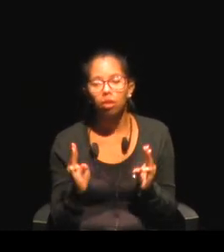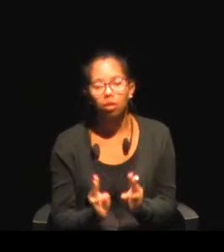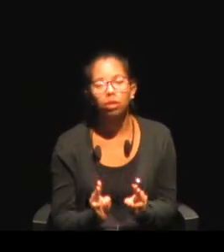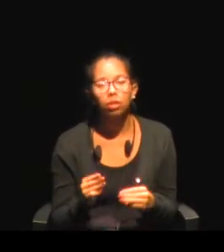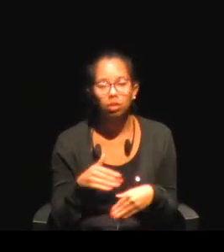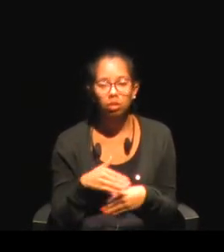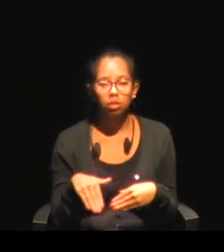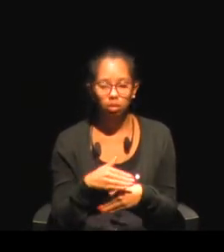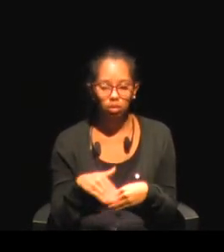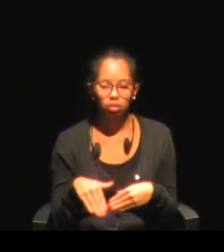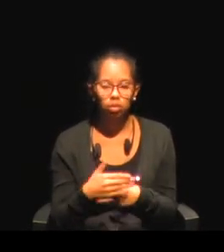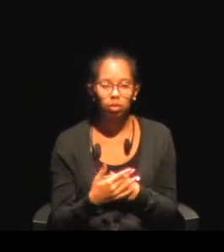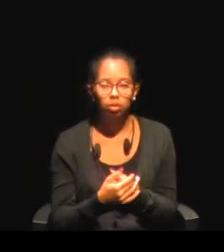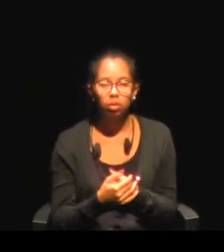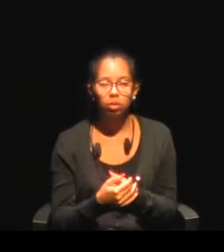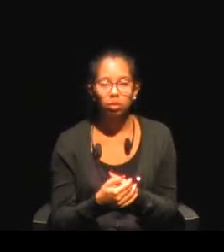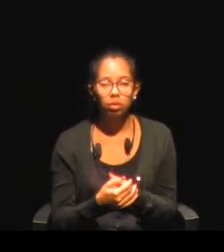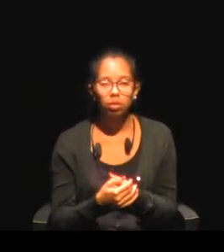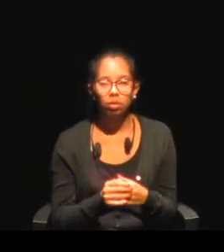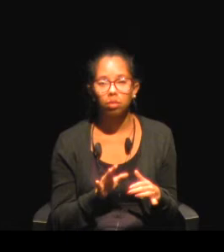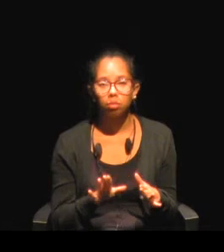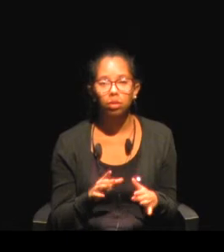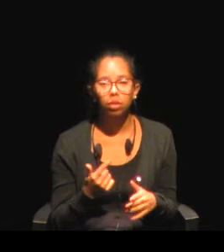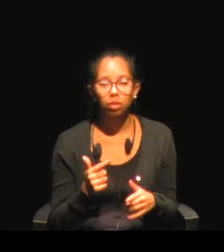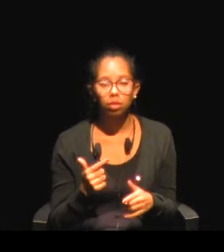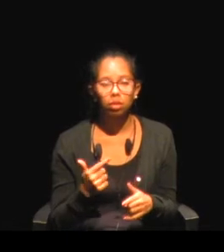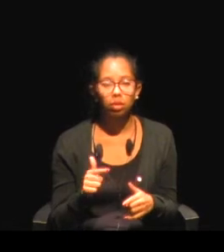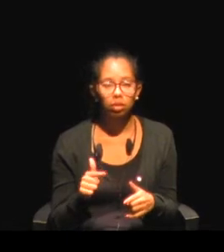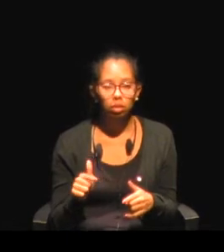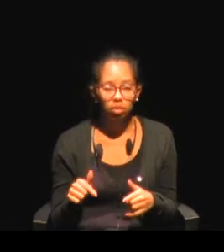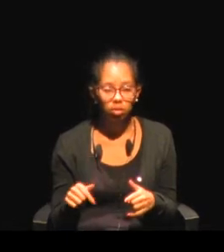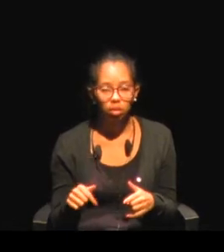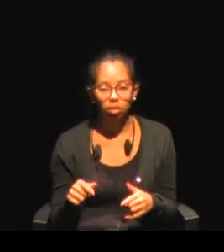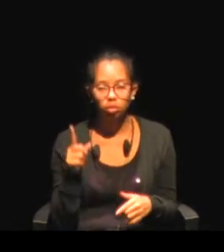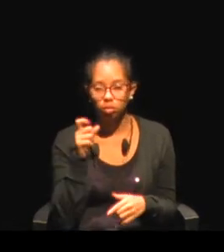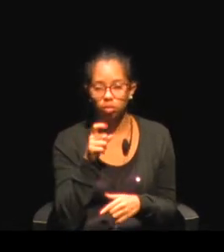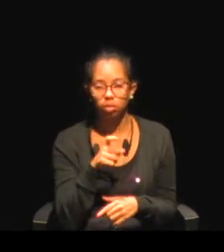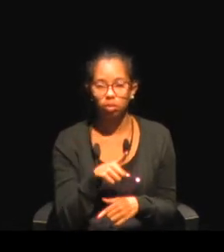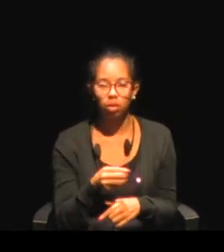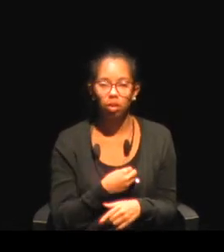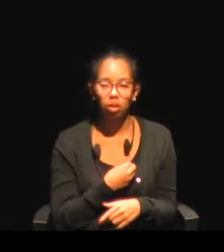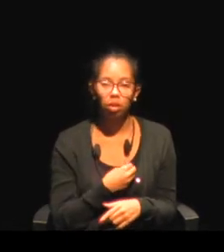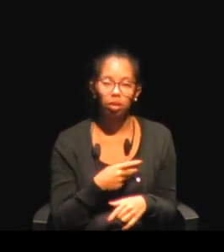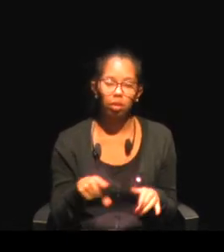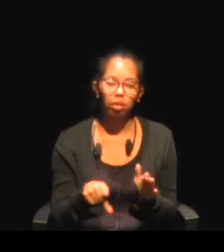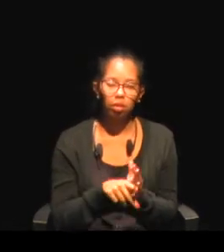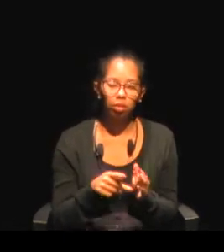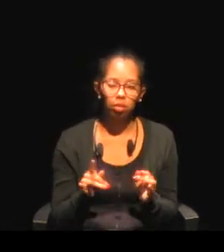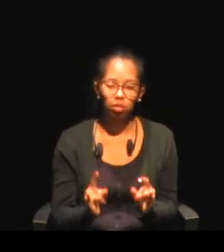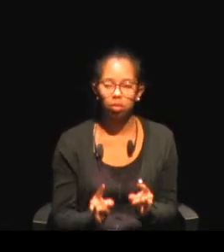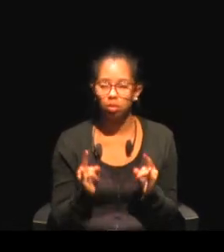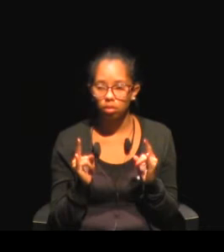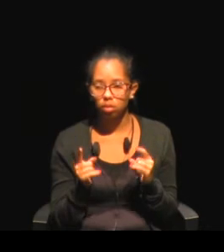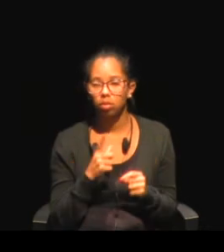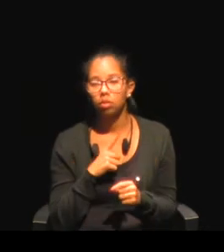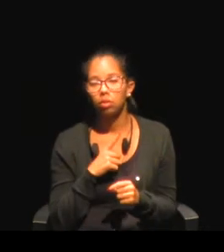área expográfica do museu, que está se instalando na ruína, mas sem afetar a presença tão